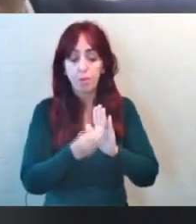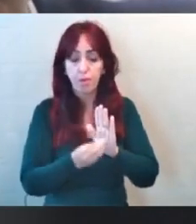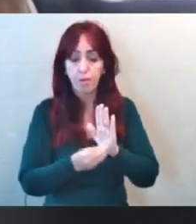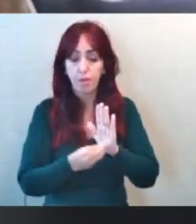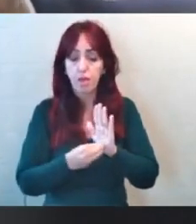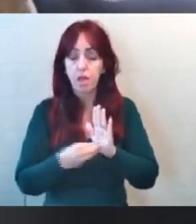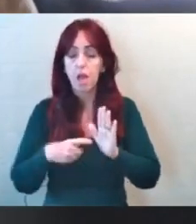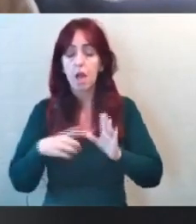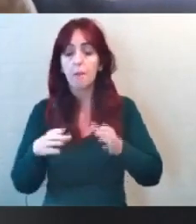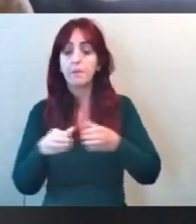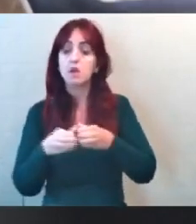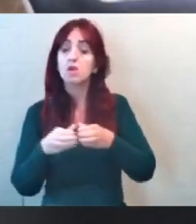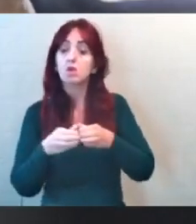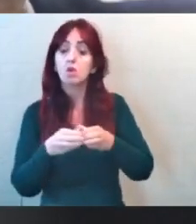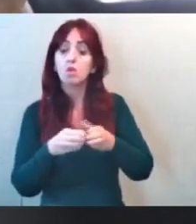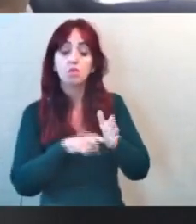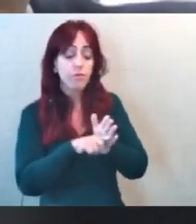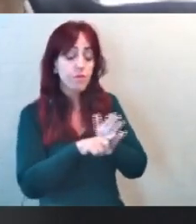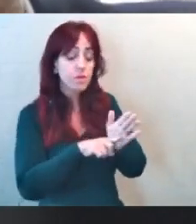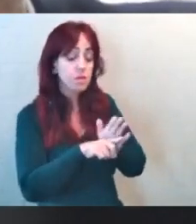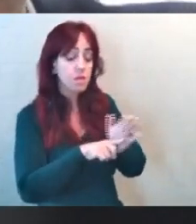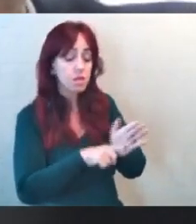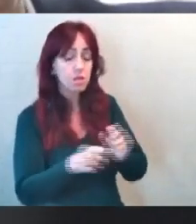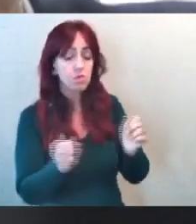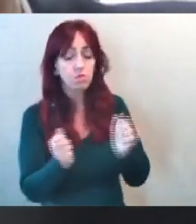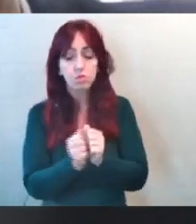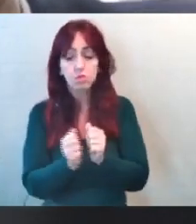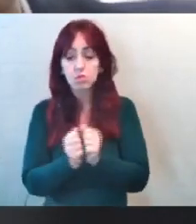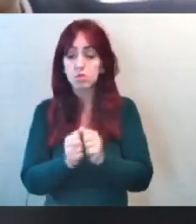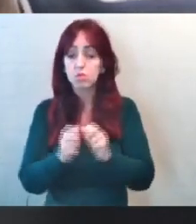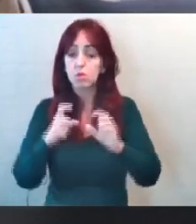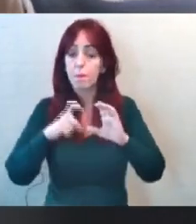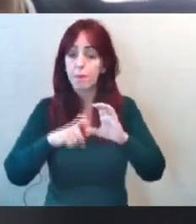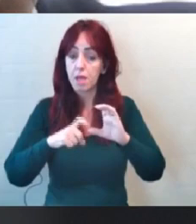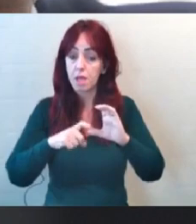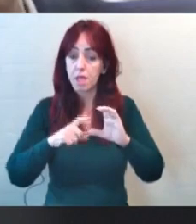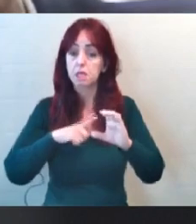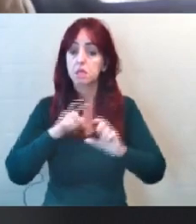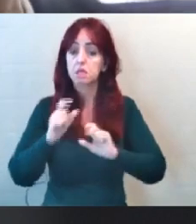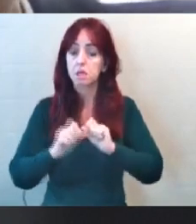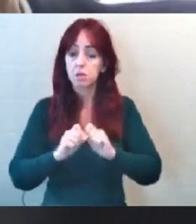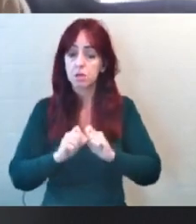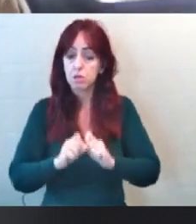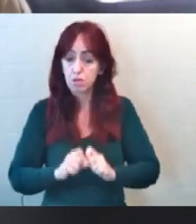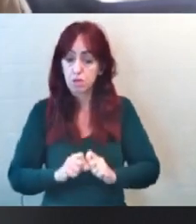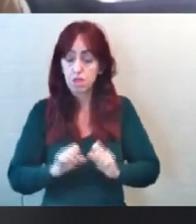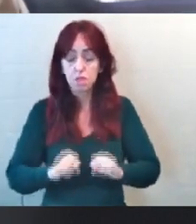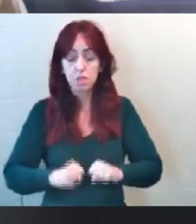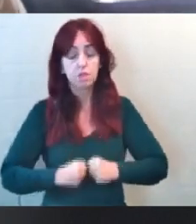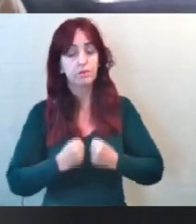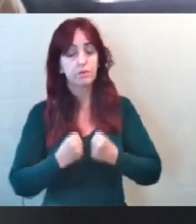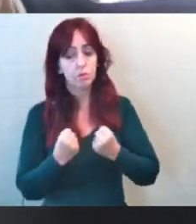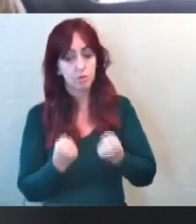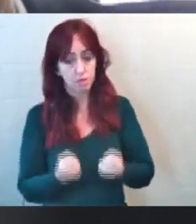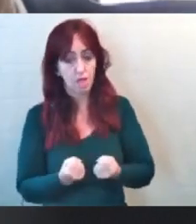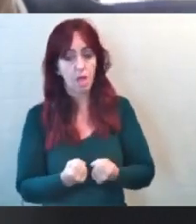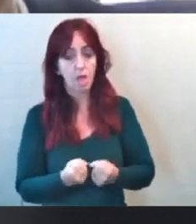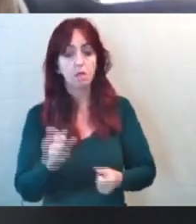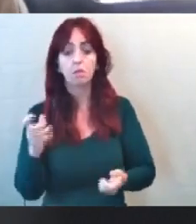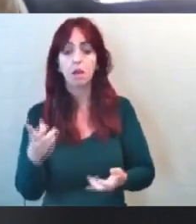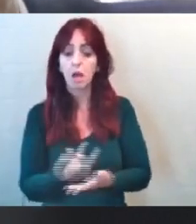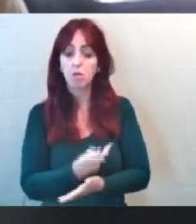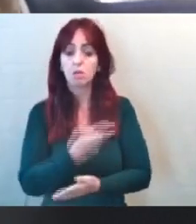de fiscalização, junto com a equipe da Megatrans, tem despendido todos os esforços para fazer a